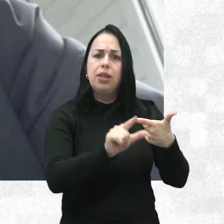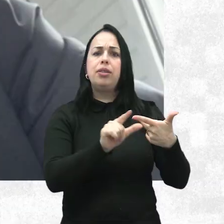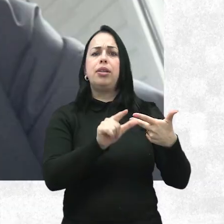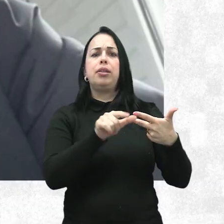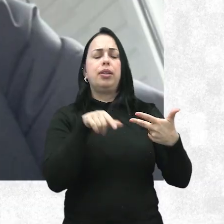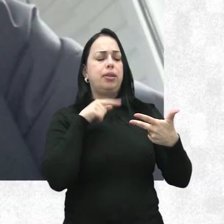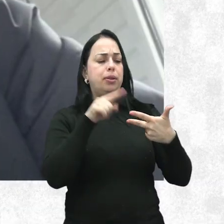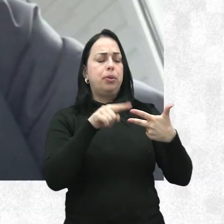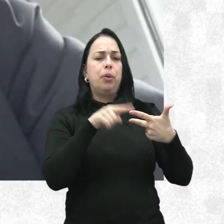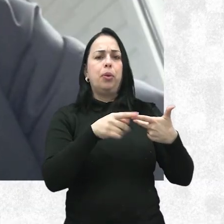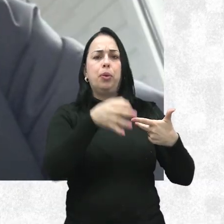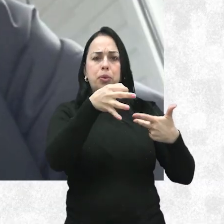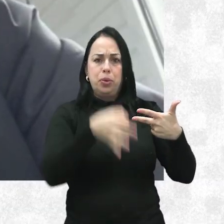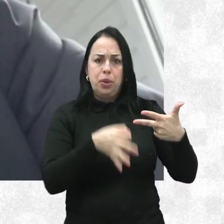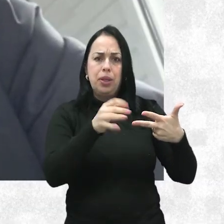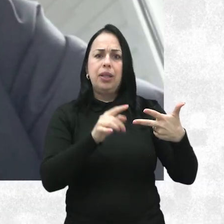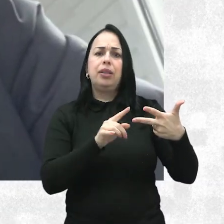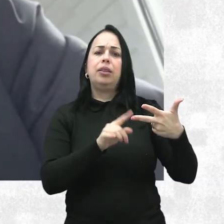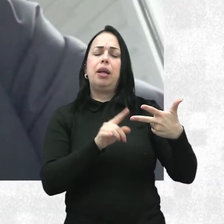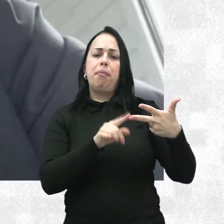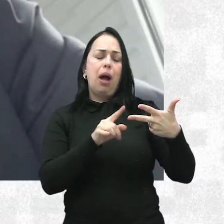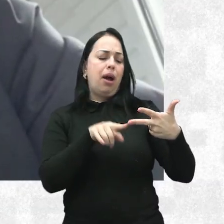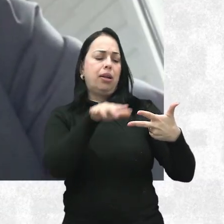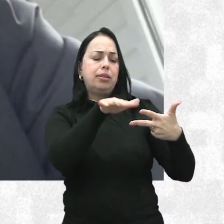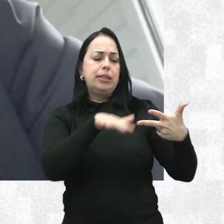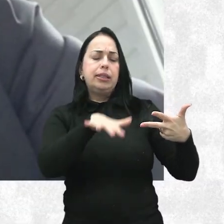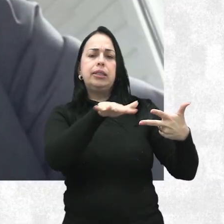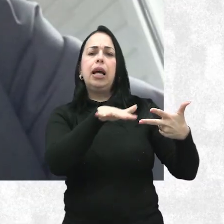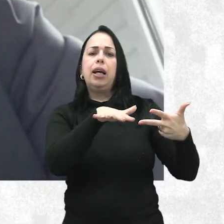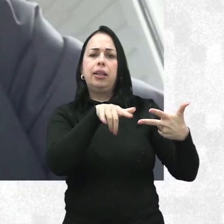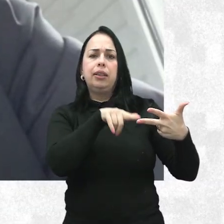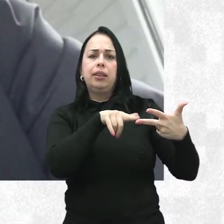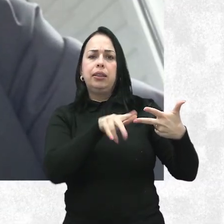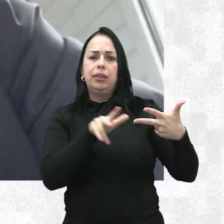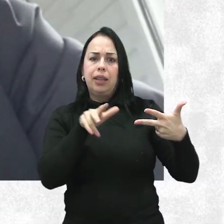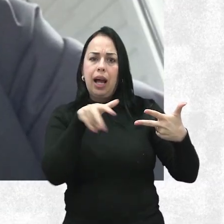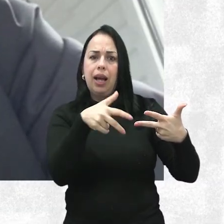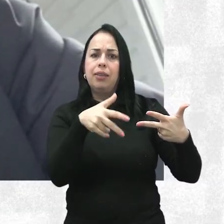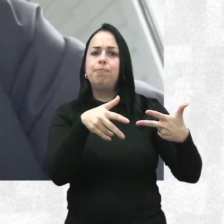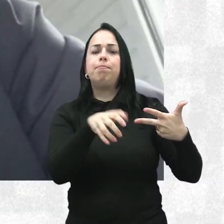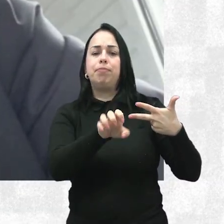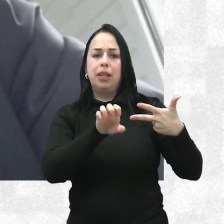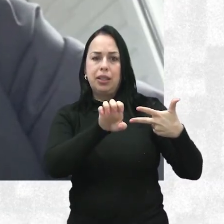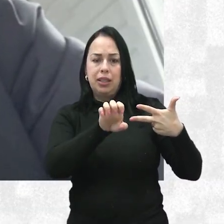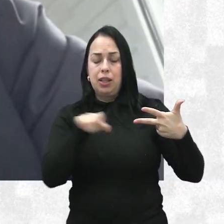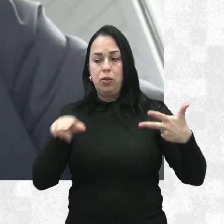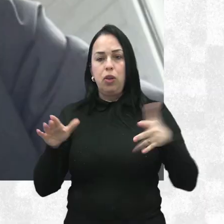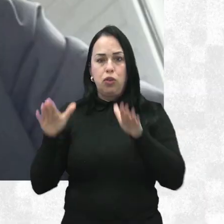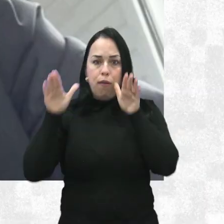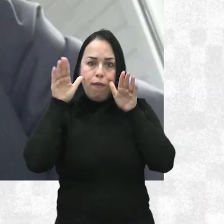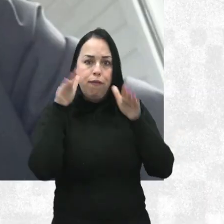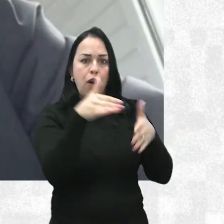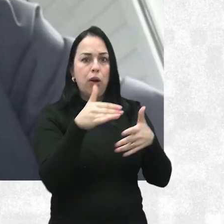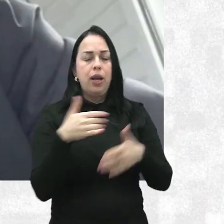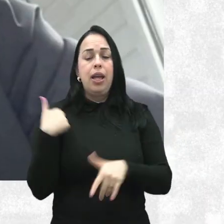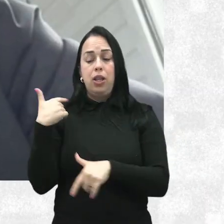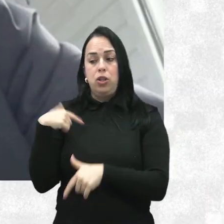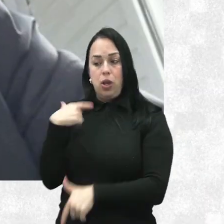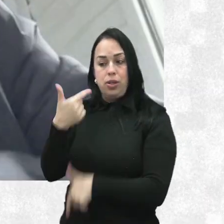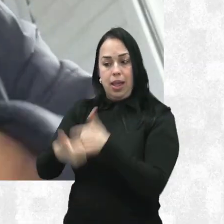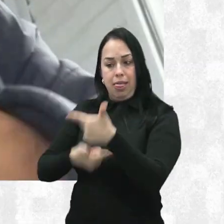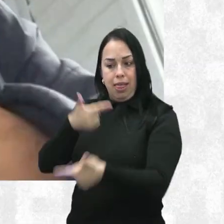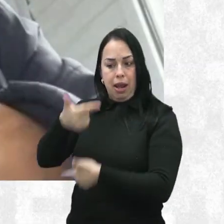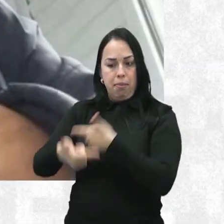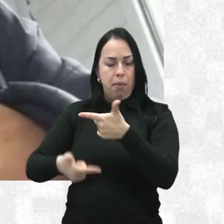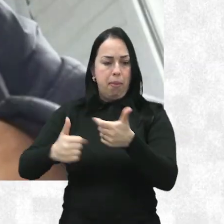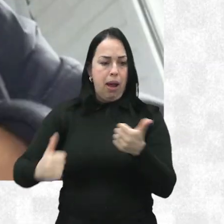bom funcionamento dos poderes do município, né? Esse é o nosso foco lá, é basicamente esse,